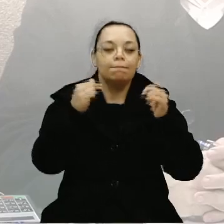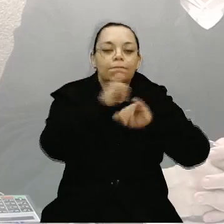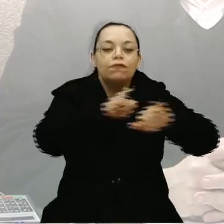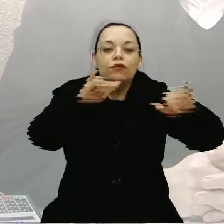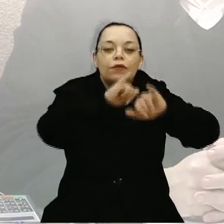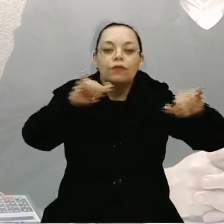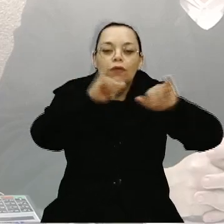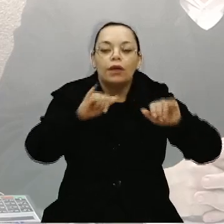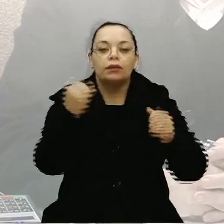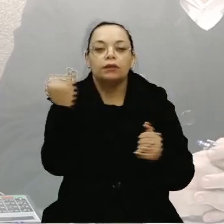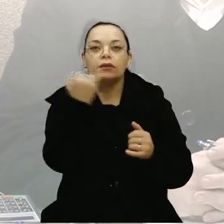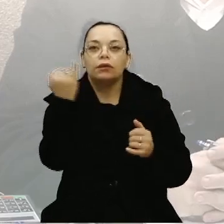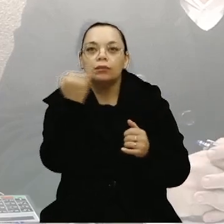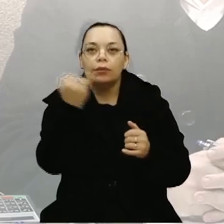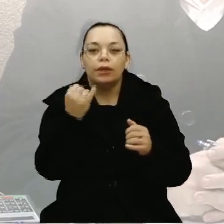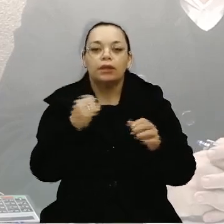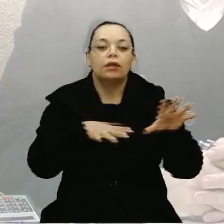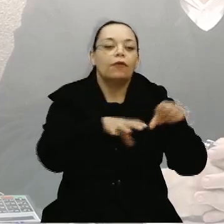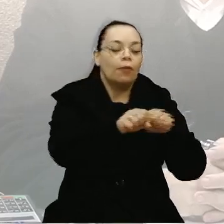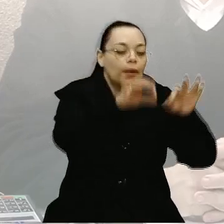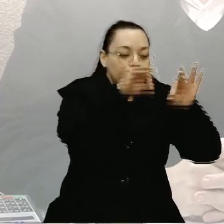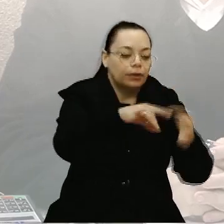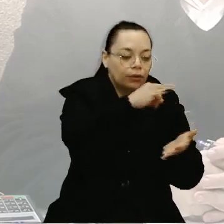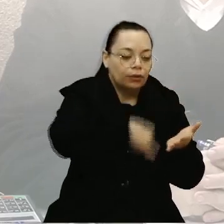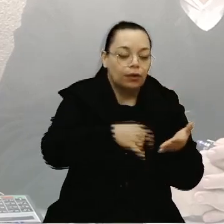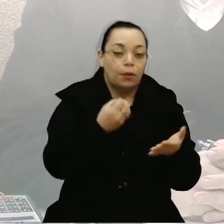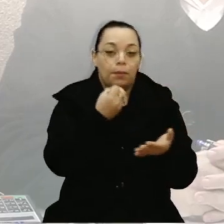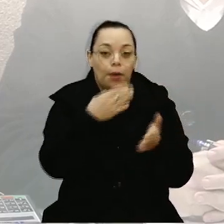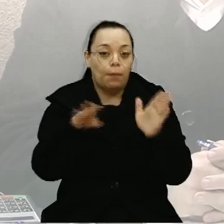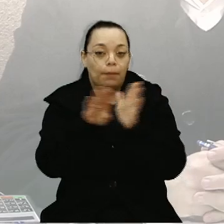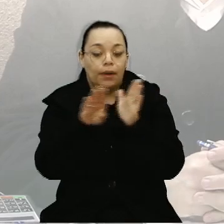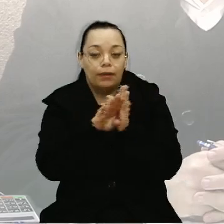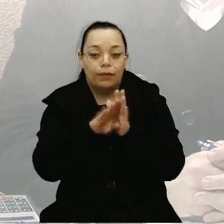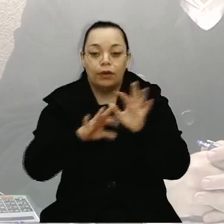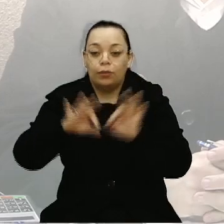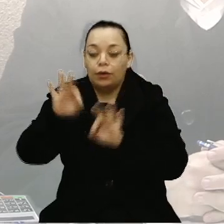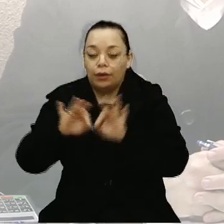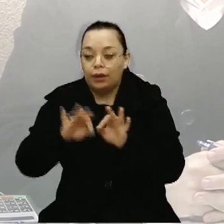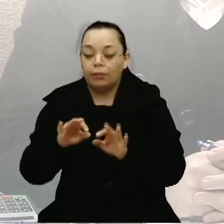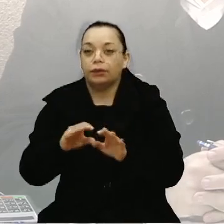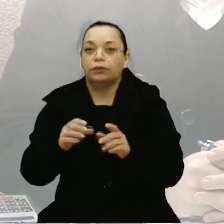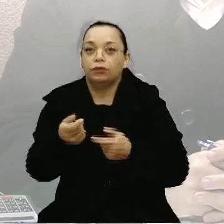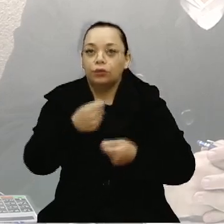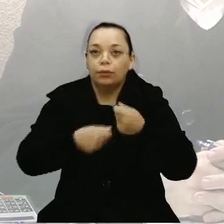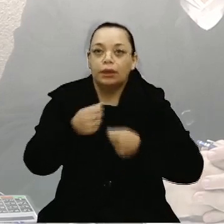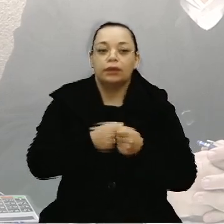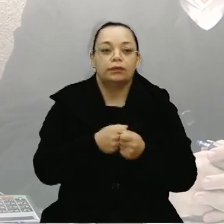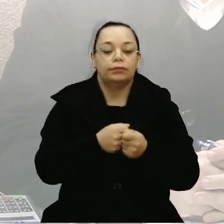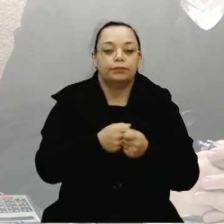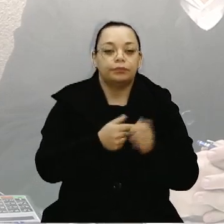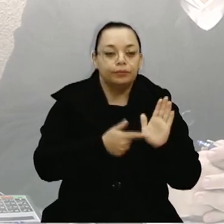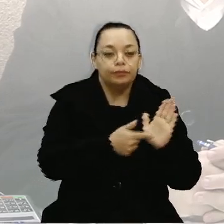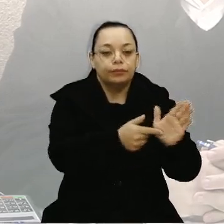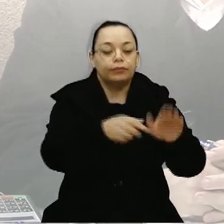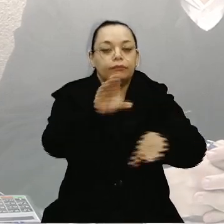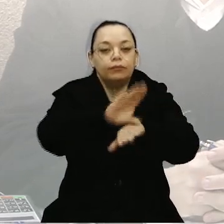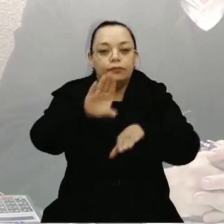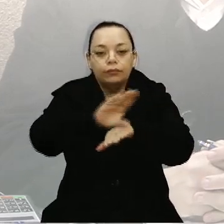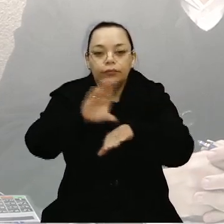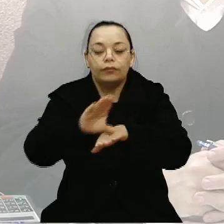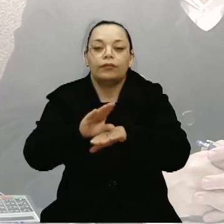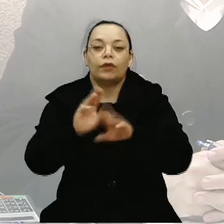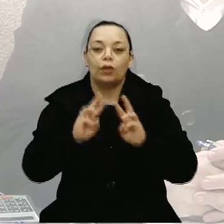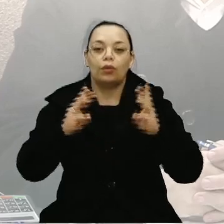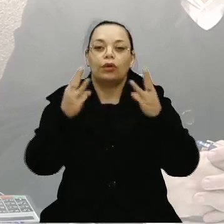divulgação sobre a importância da formalização e os benefícios do programa para os comerciantes, oferta de cursos,